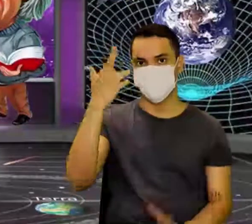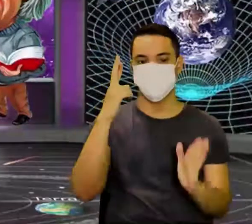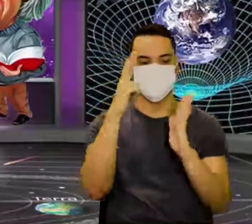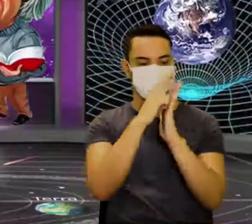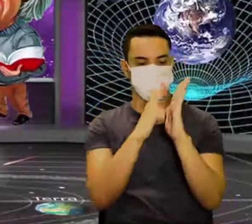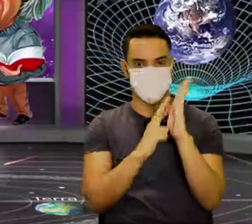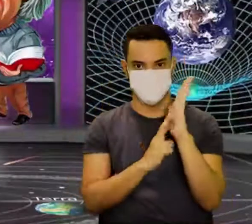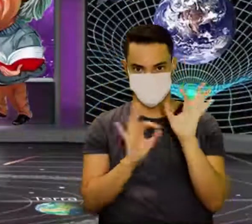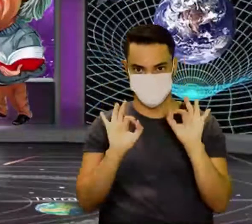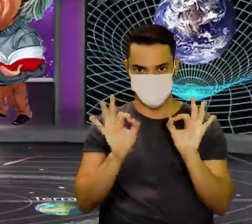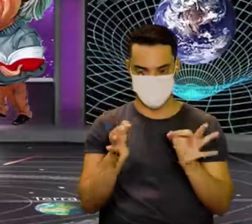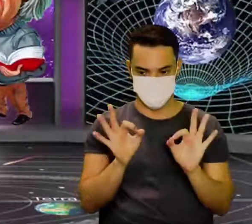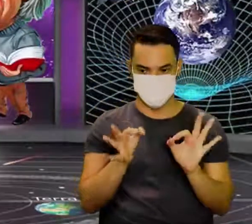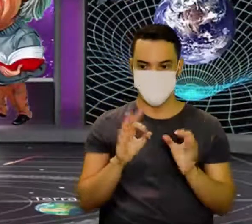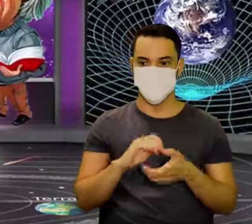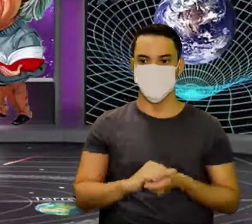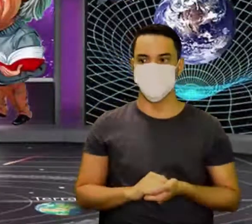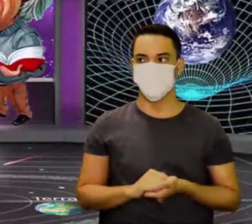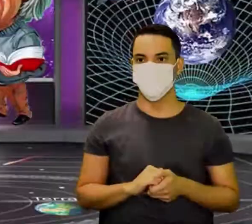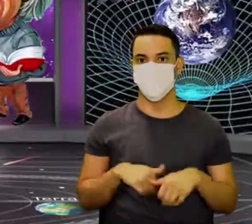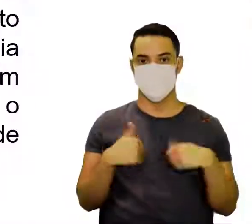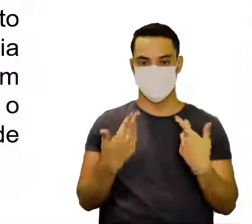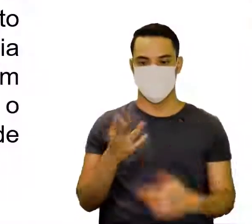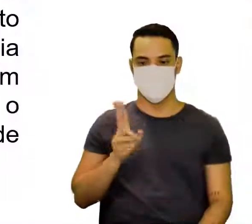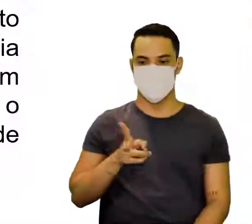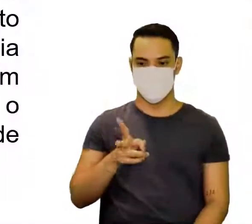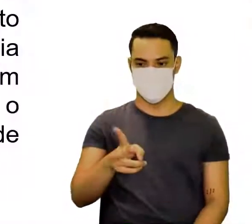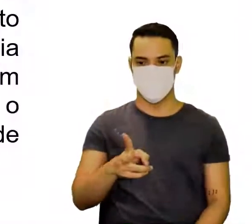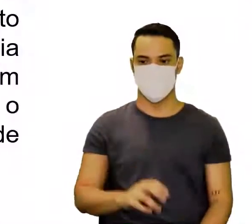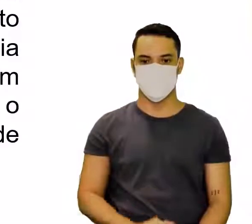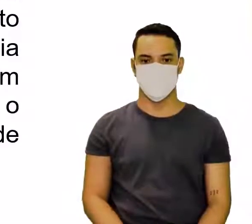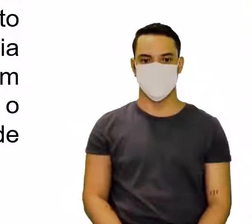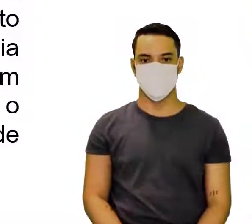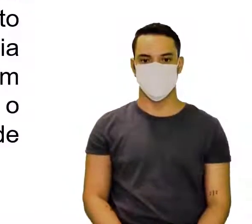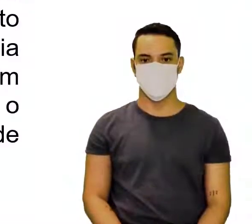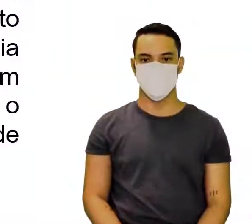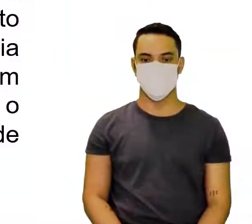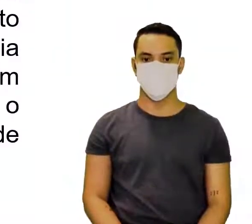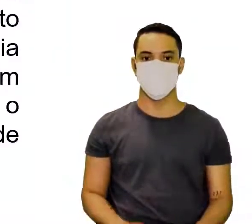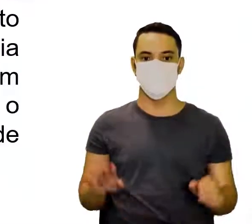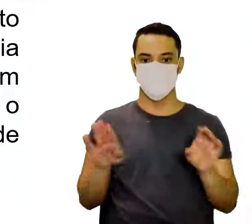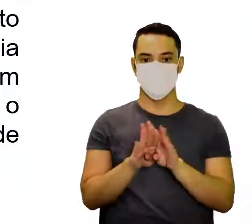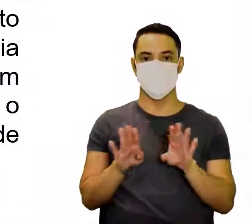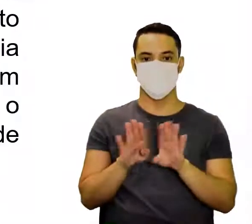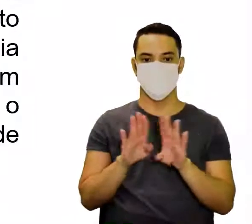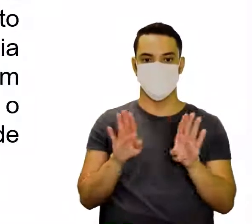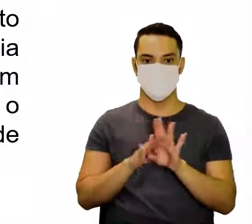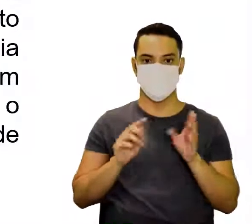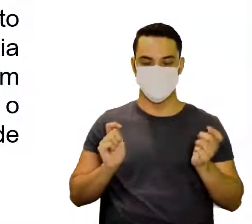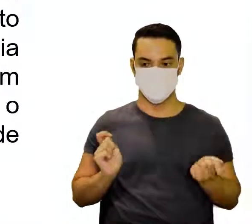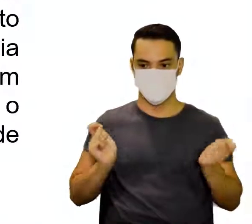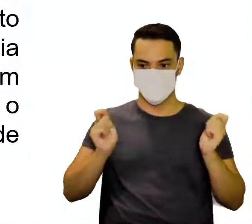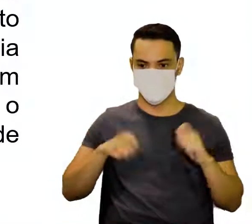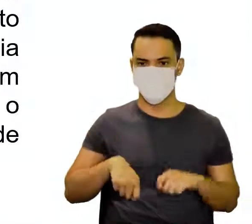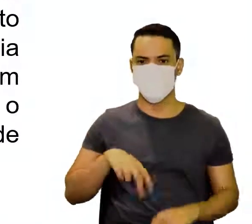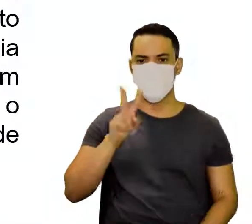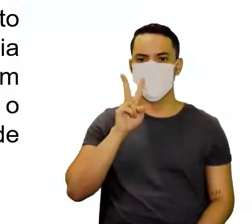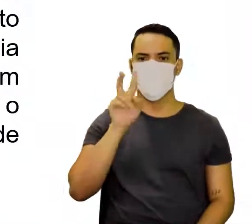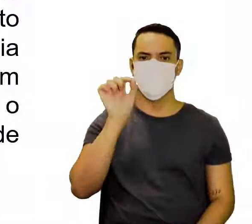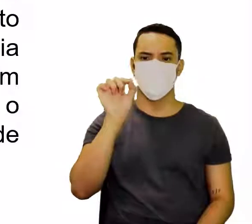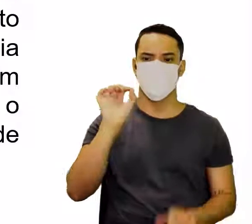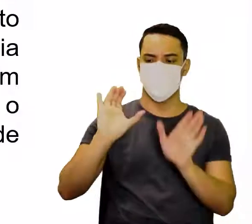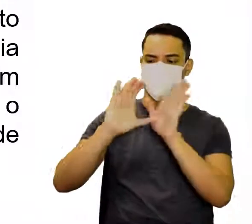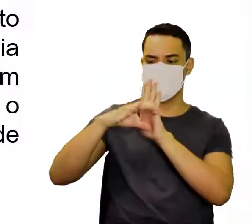algumas questões, ok? Vamos continuar, olha só. Ali, nós vamos começar com o conceito